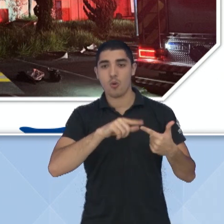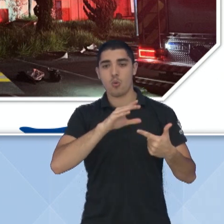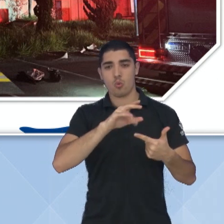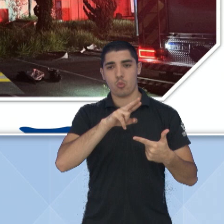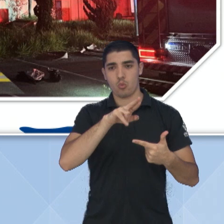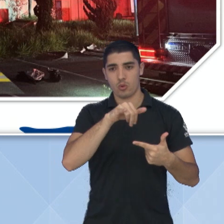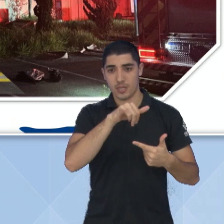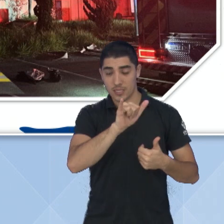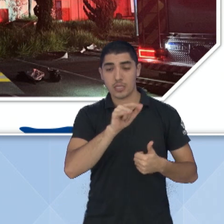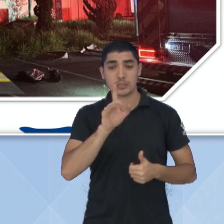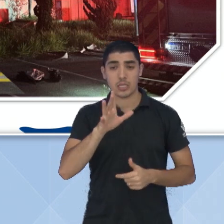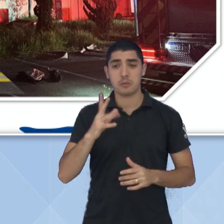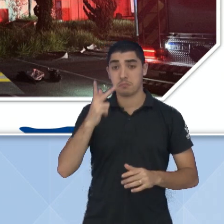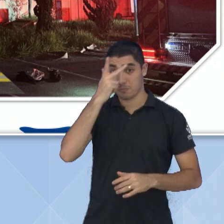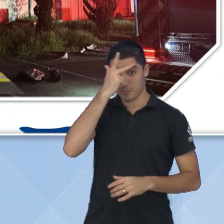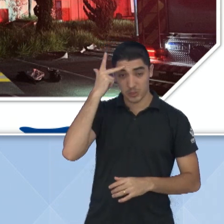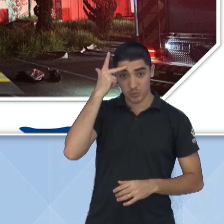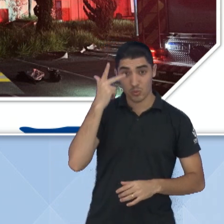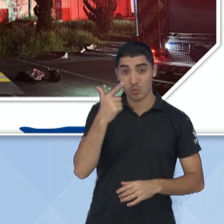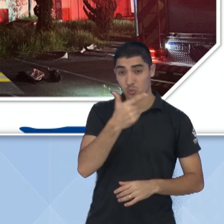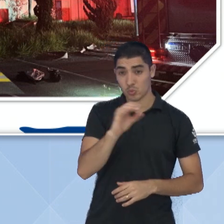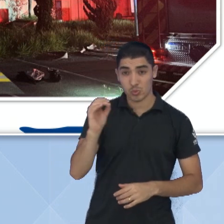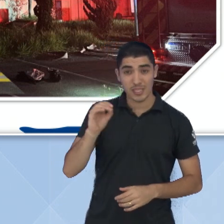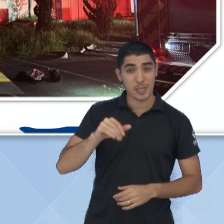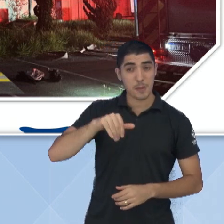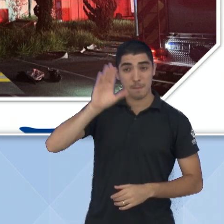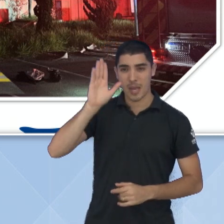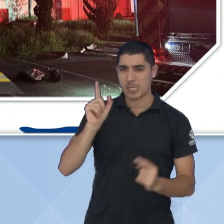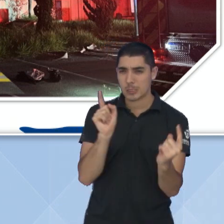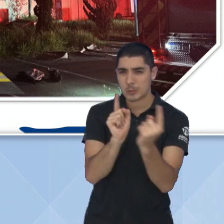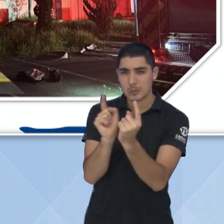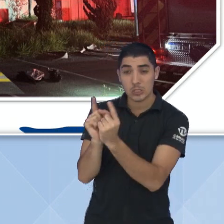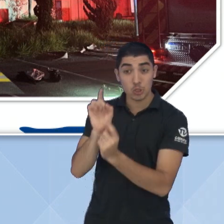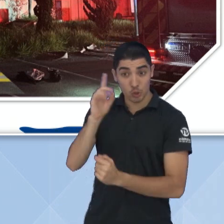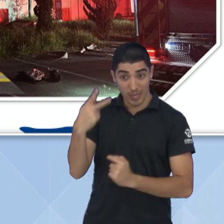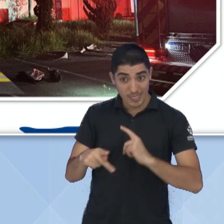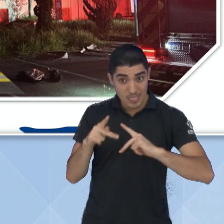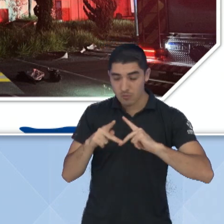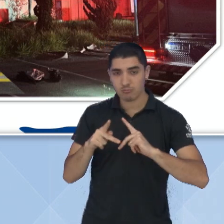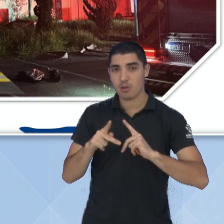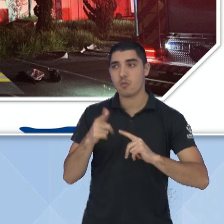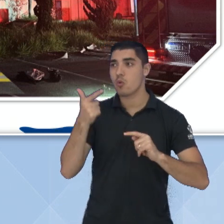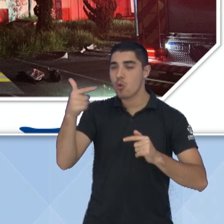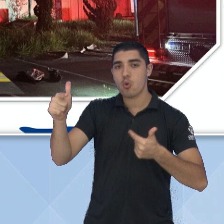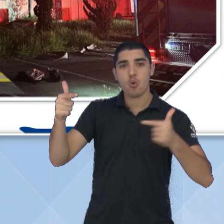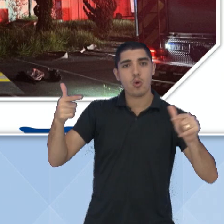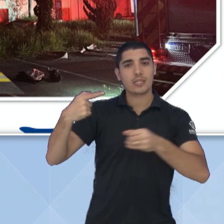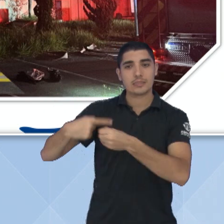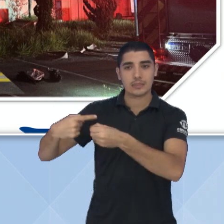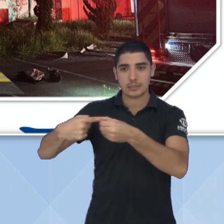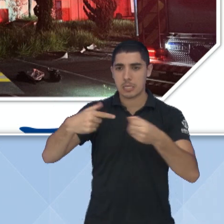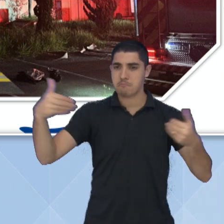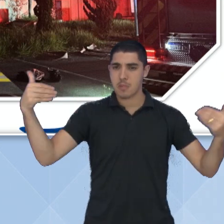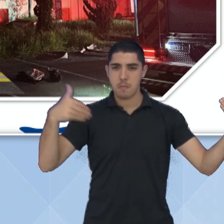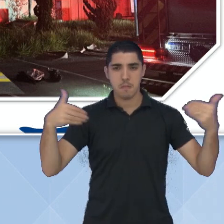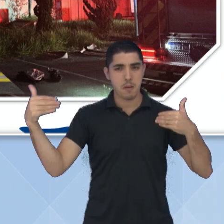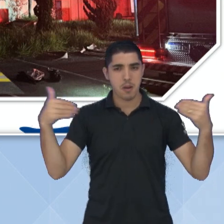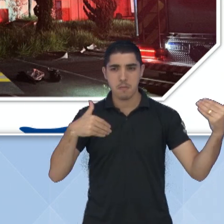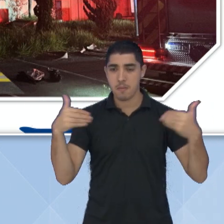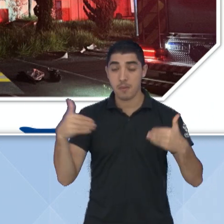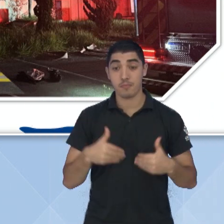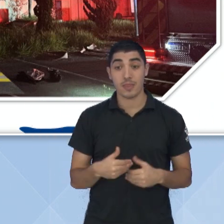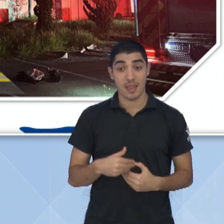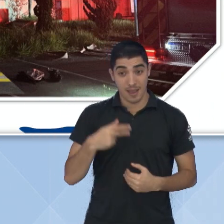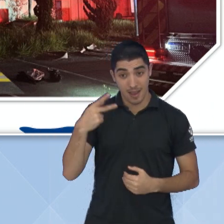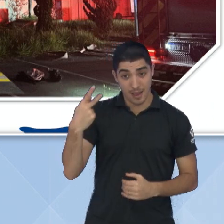dia, que não atendia só São José, como atendia as outras cidades da região. Aqui dentro dessa casa,